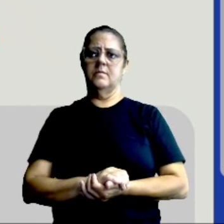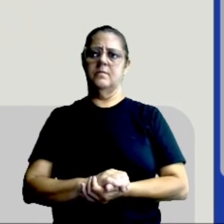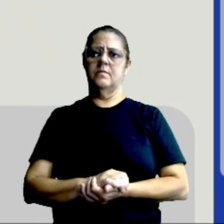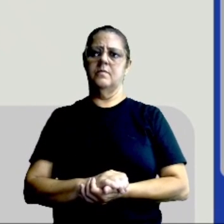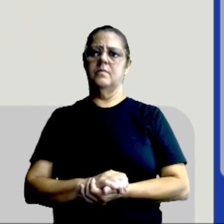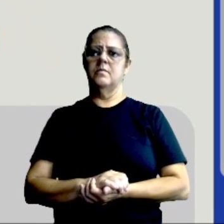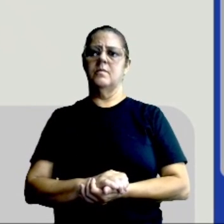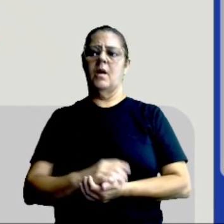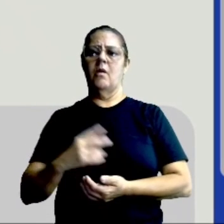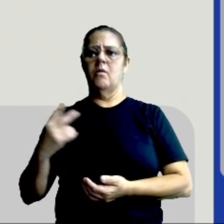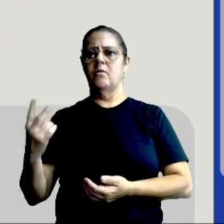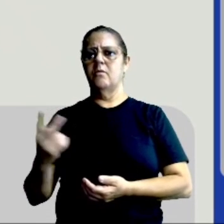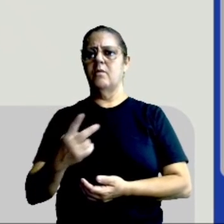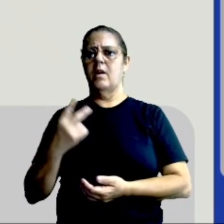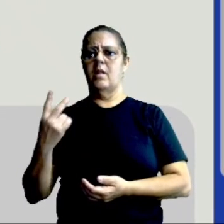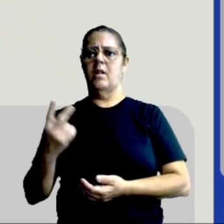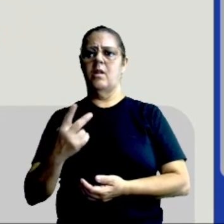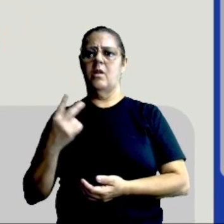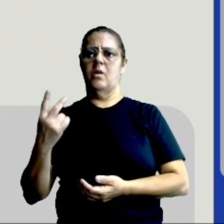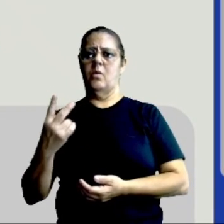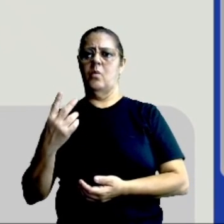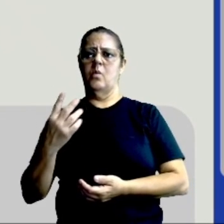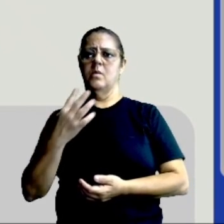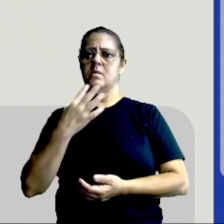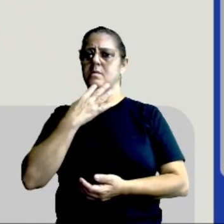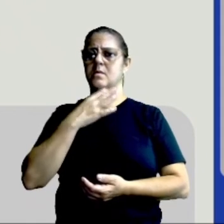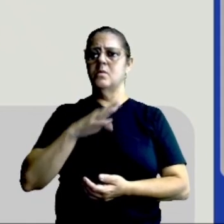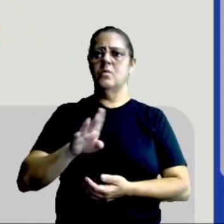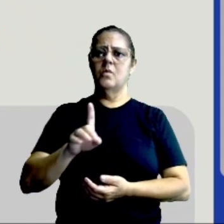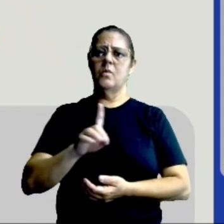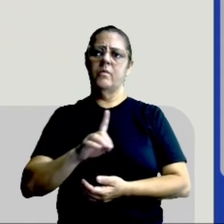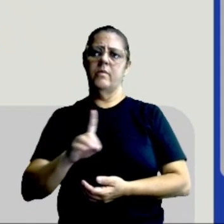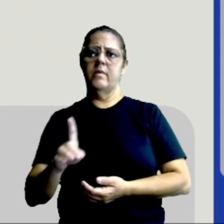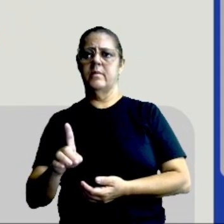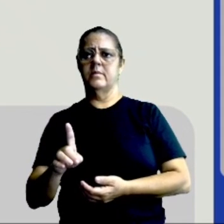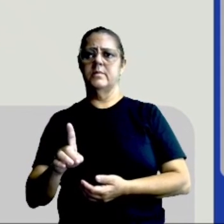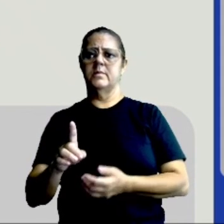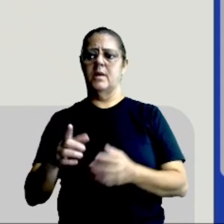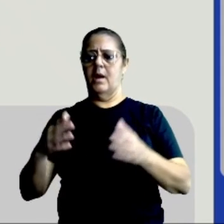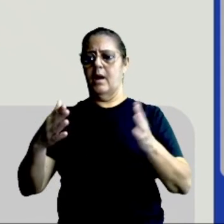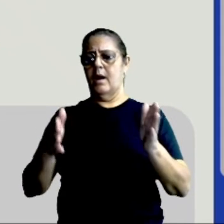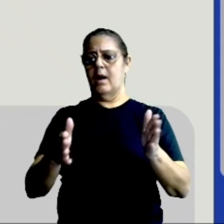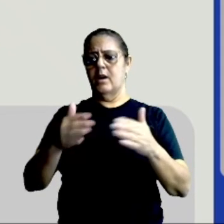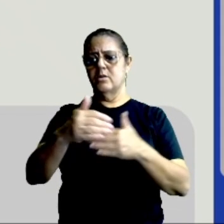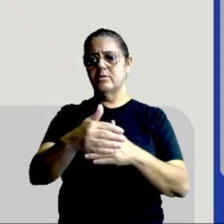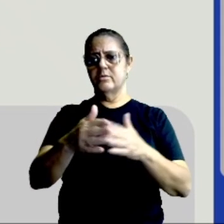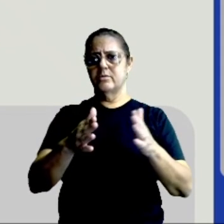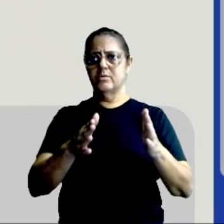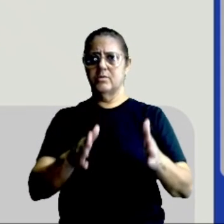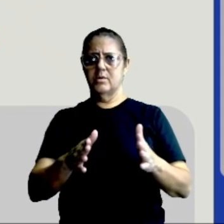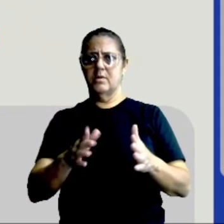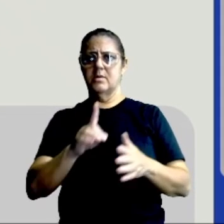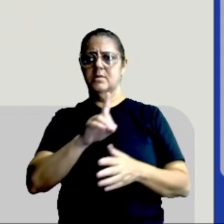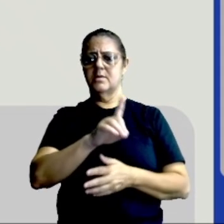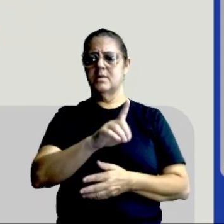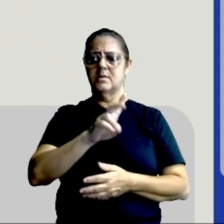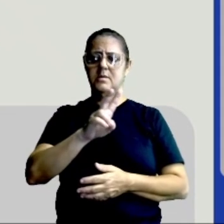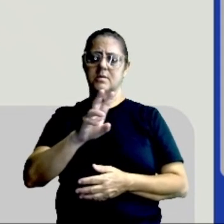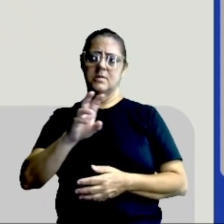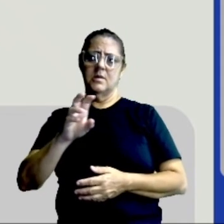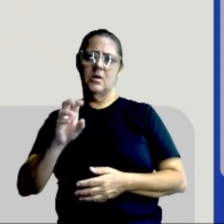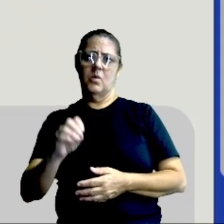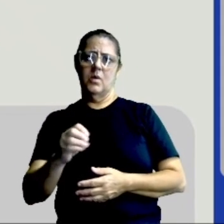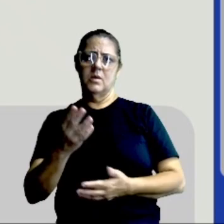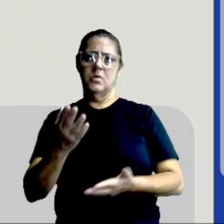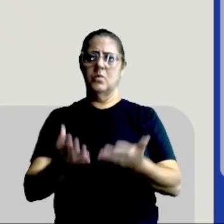isso daqui é o valor desconhecido, ó. O x, que é o peso da caixinha, é de 150.